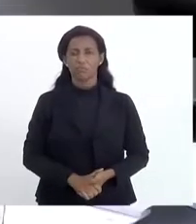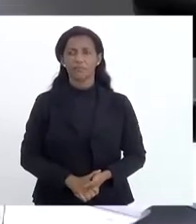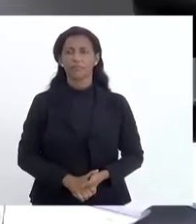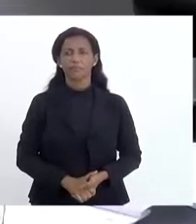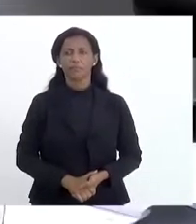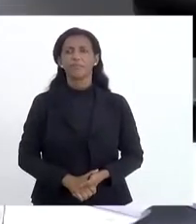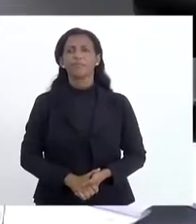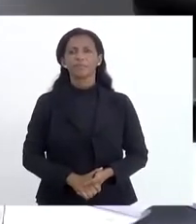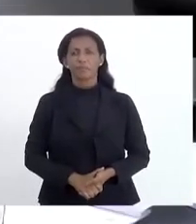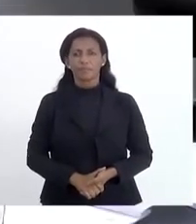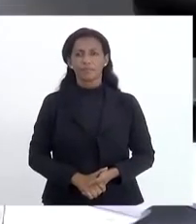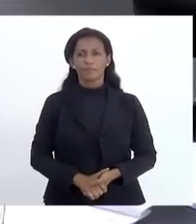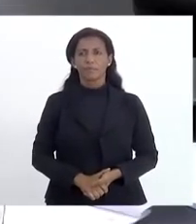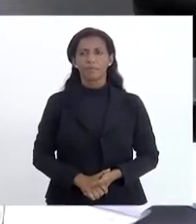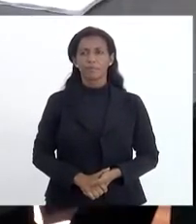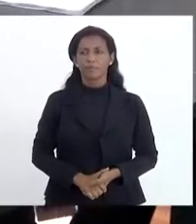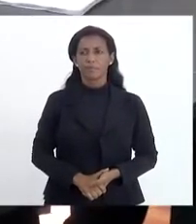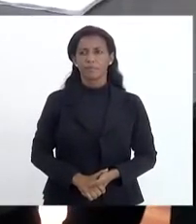perfeitamente.